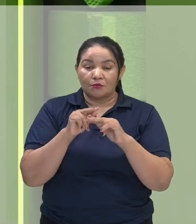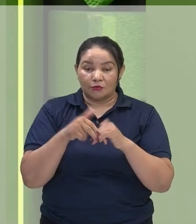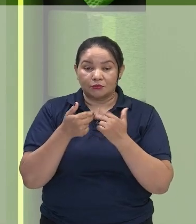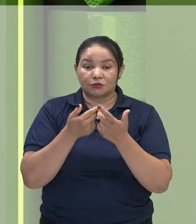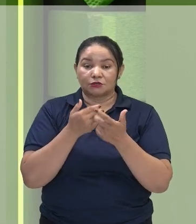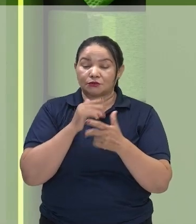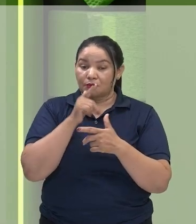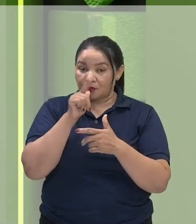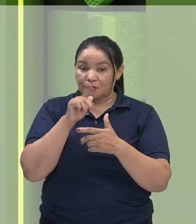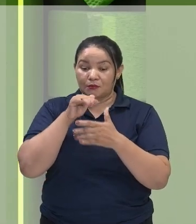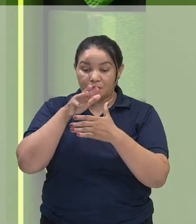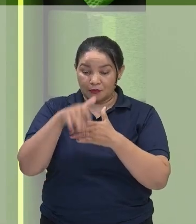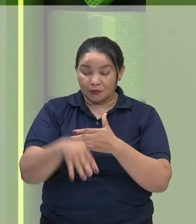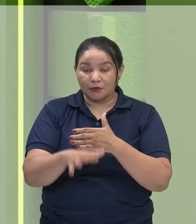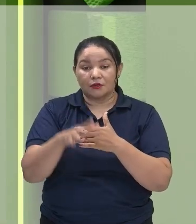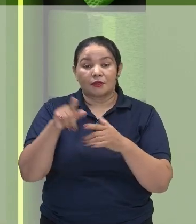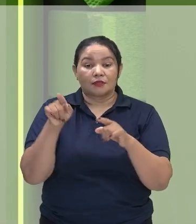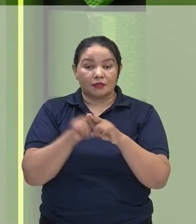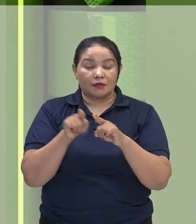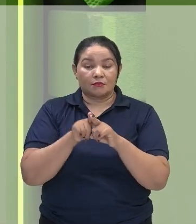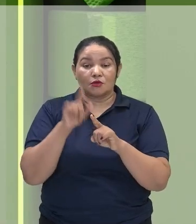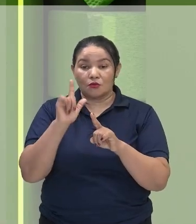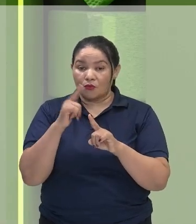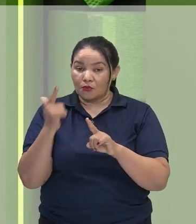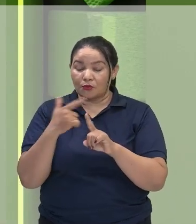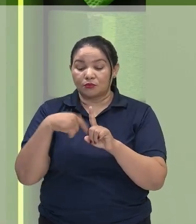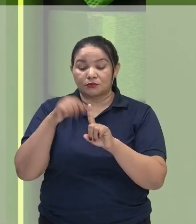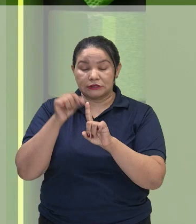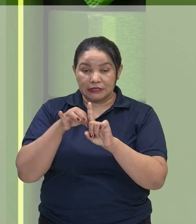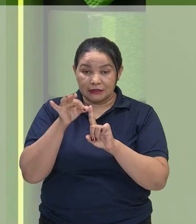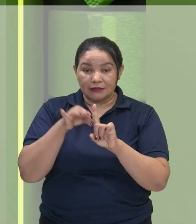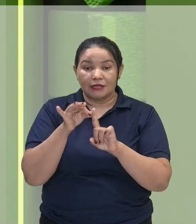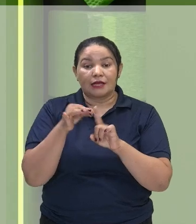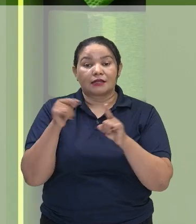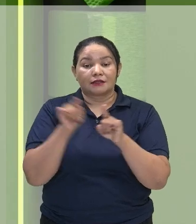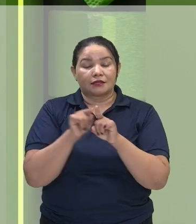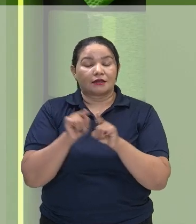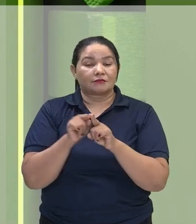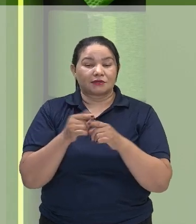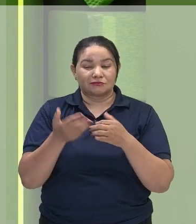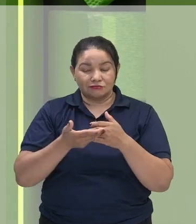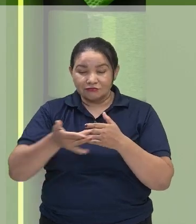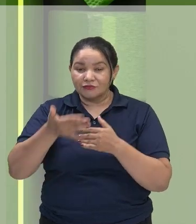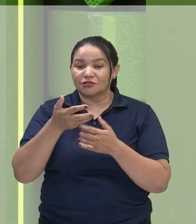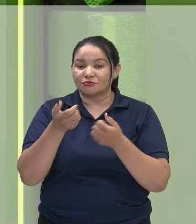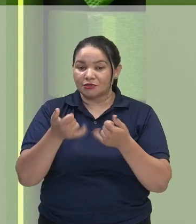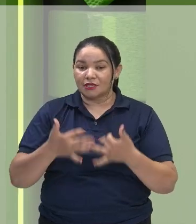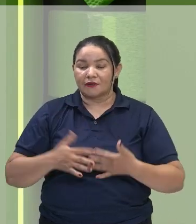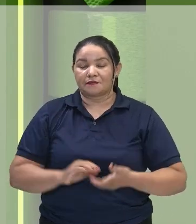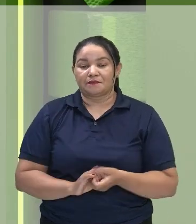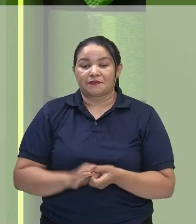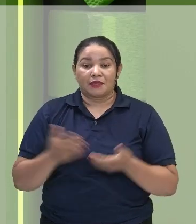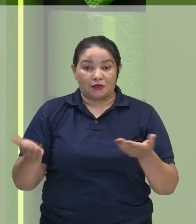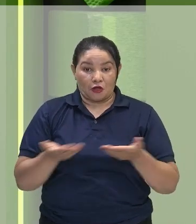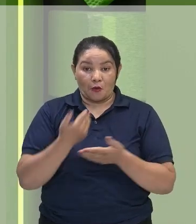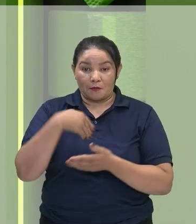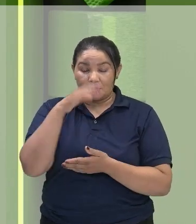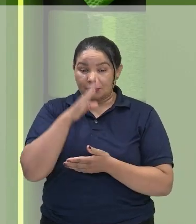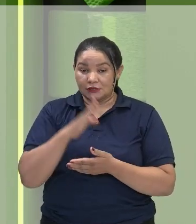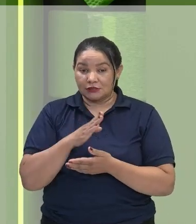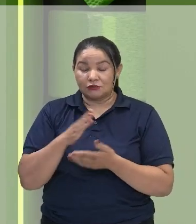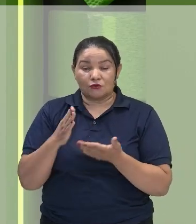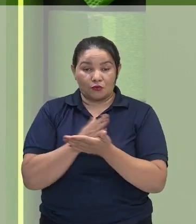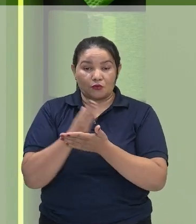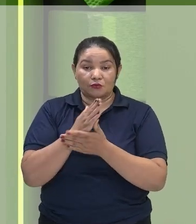das termoelétricas, né, entre outras que a gente ainda vai conhecer ao longo da nossa aula. E aí no Brasil a gente vê que tem um estado que